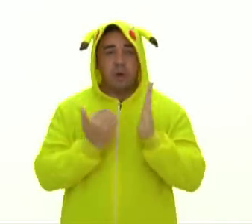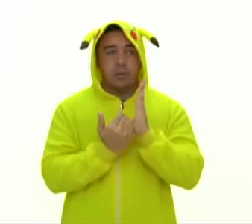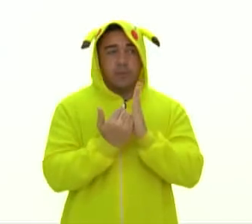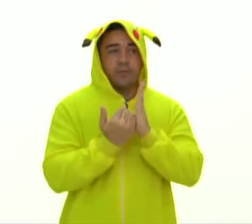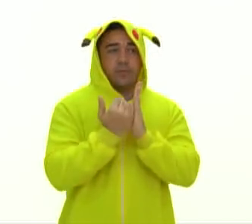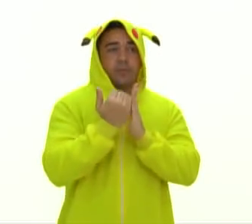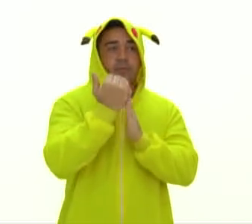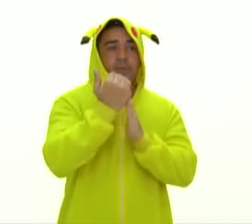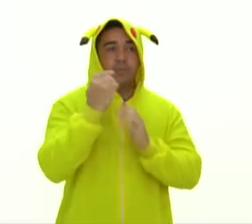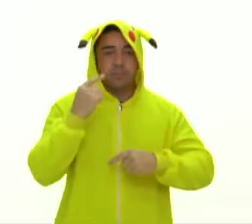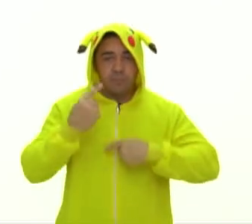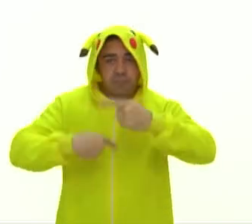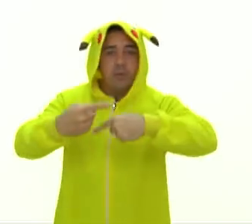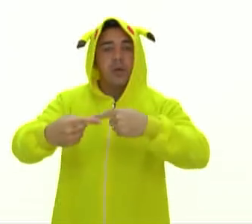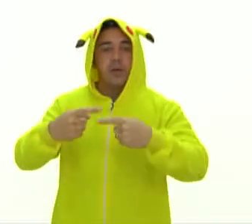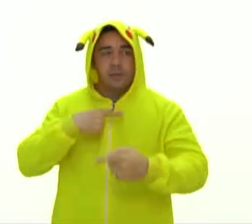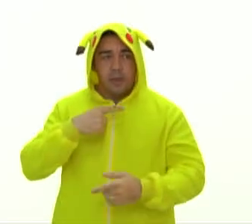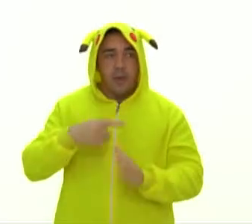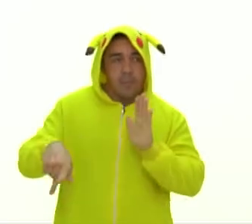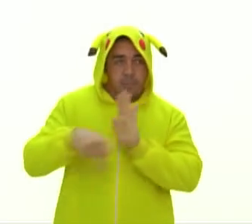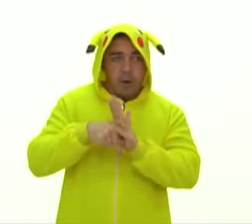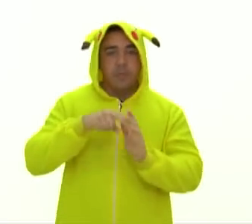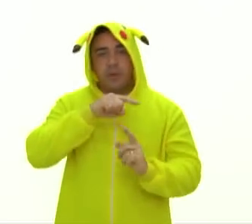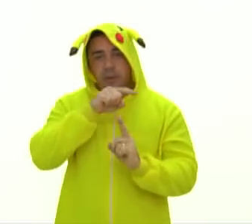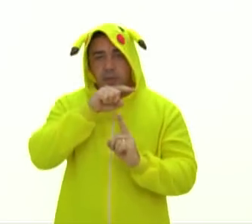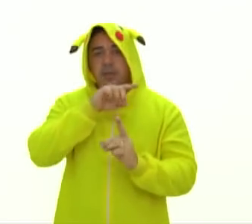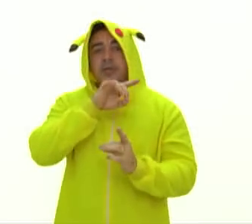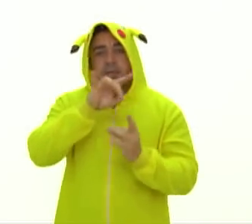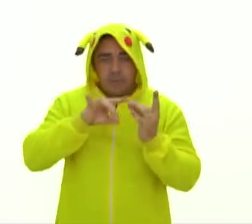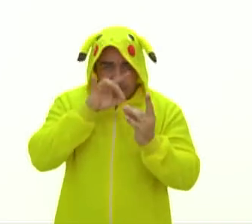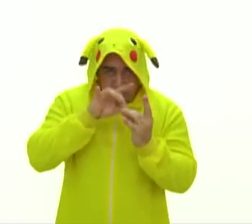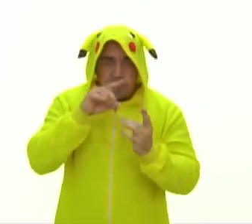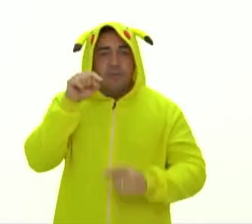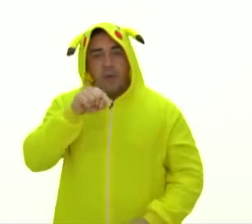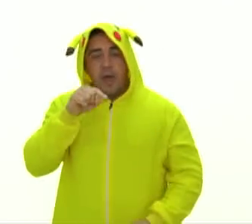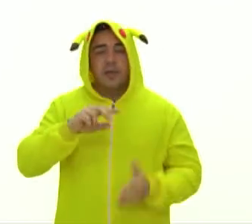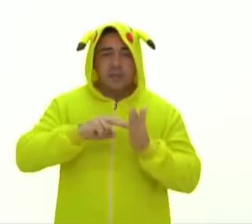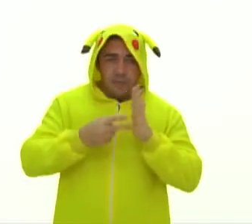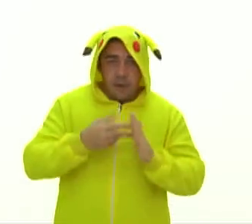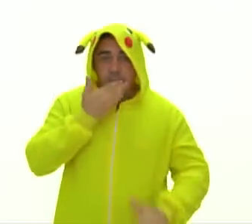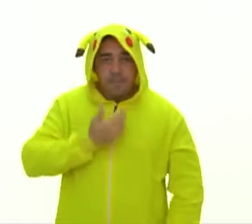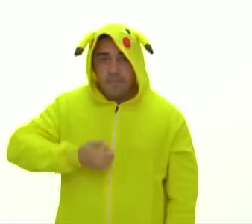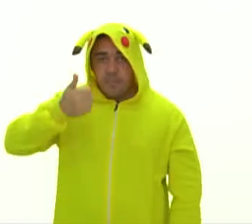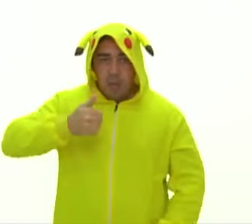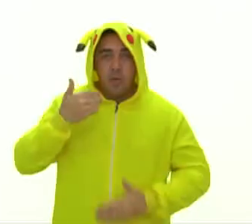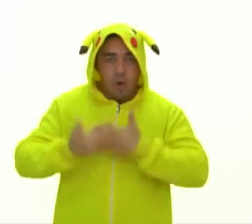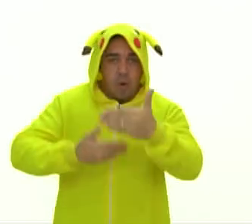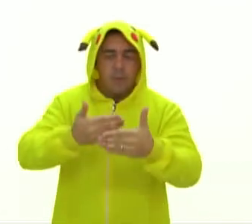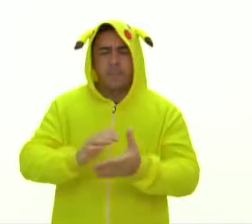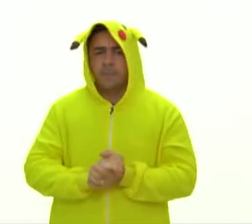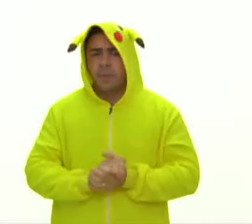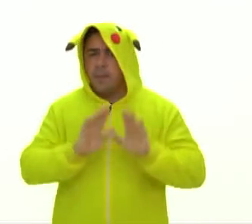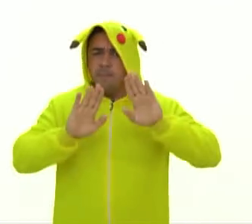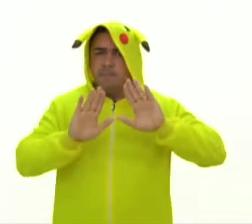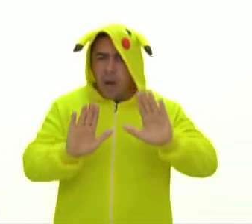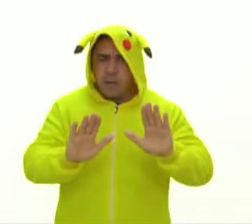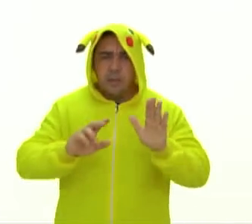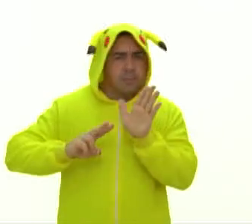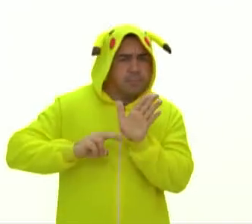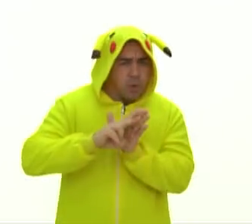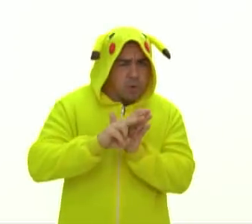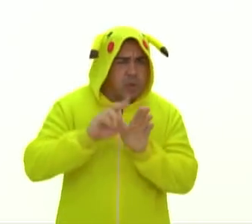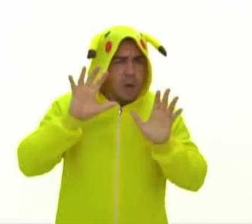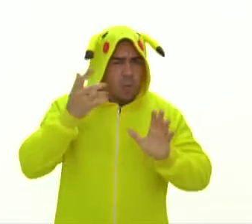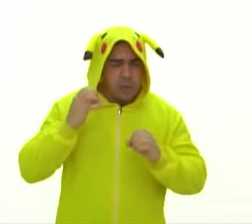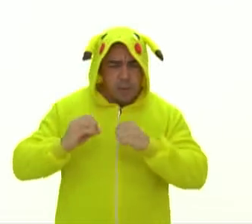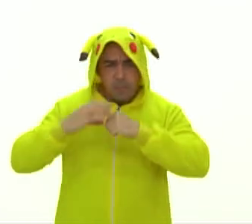nível, tendo caráter individual e significa tornar-se melhor. Considerando o conceito biológico, o que ocorre com os Pokémons é